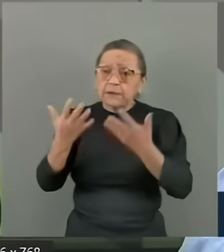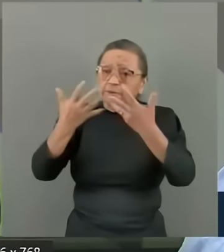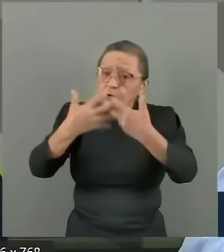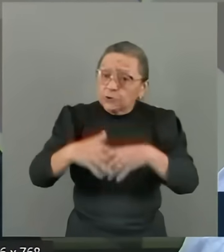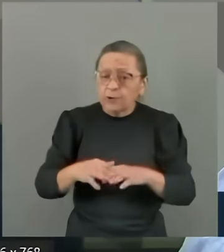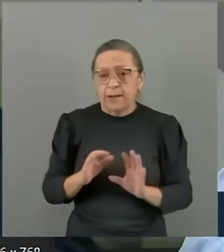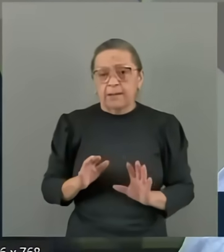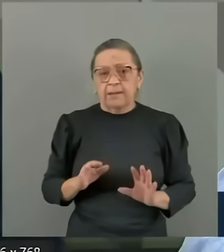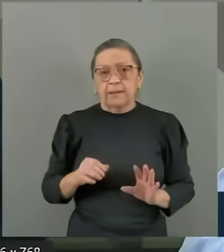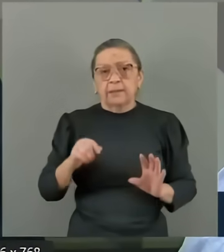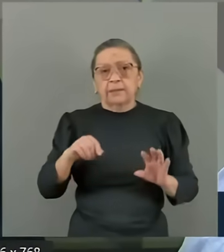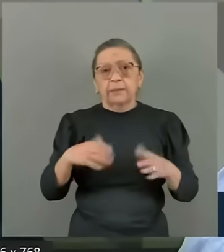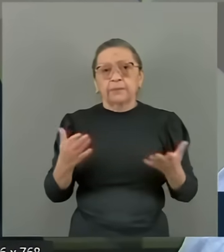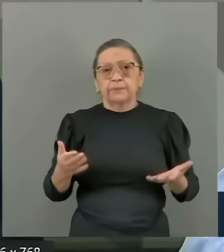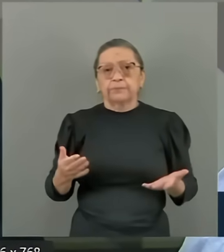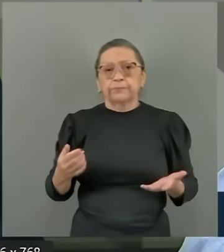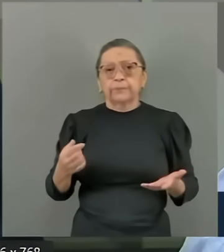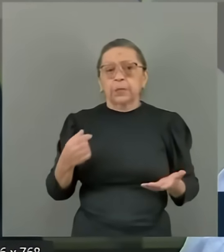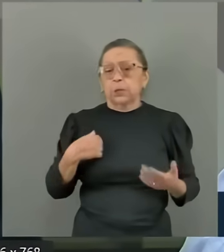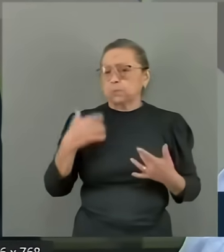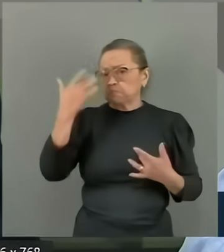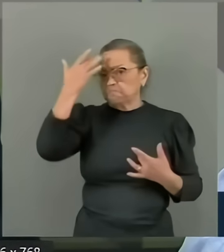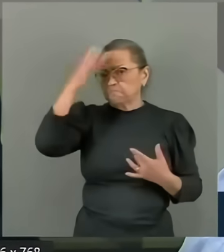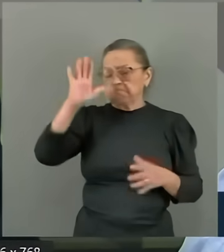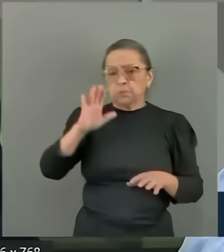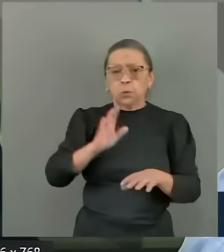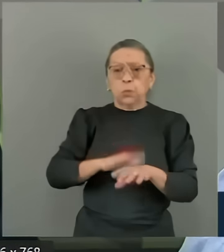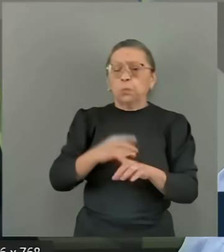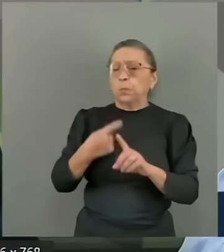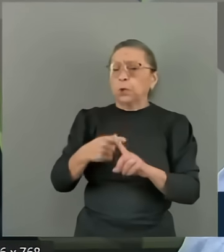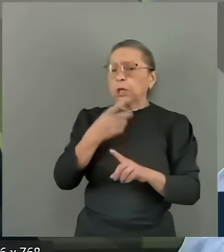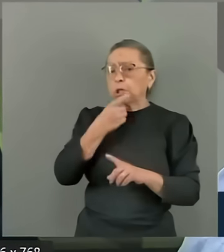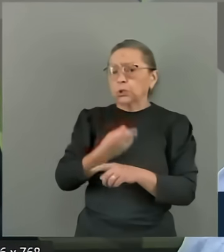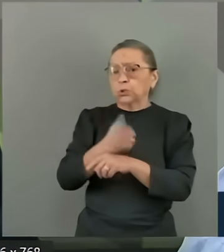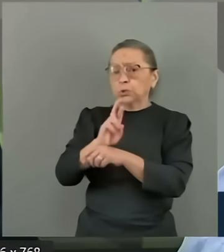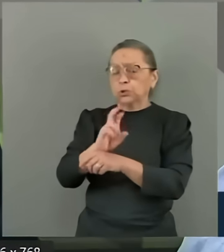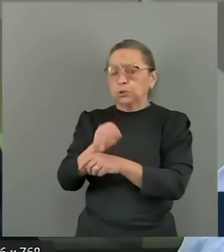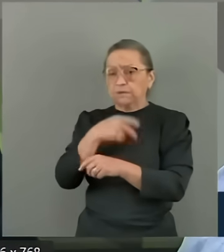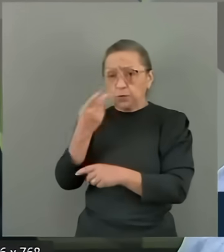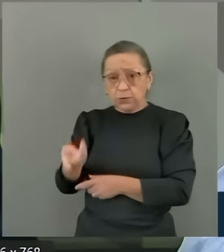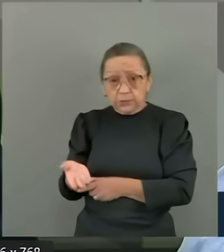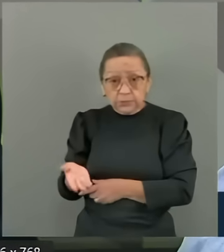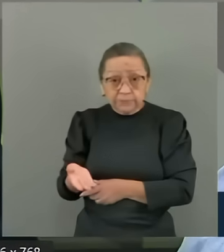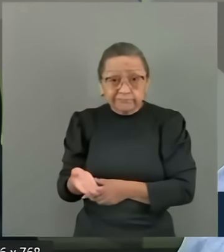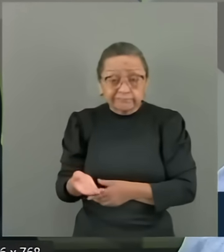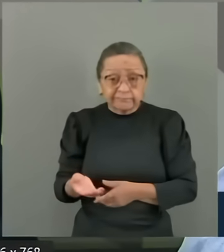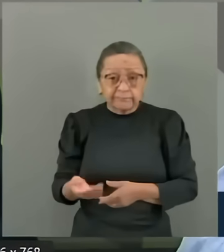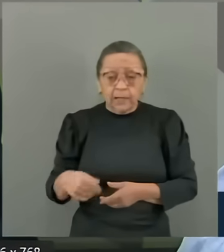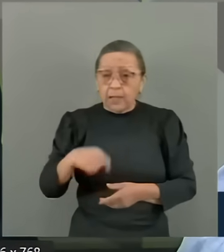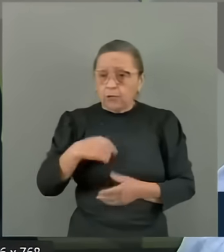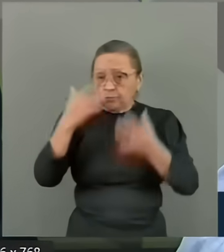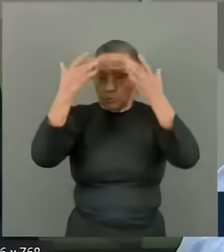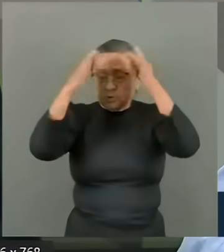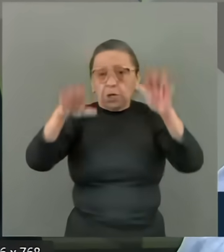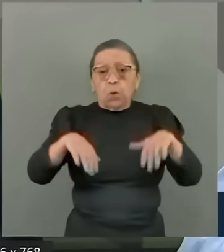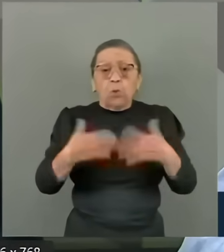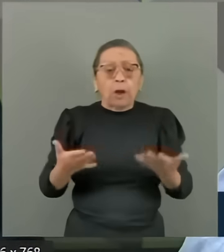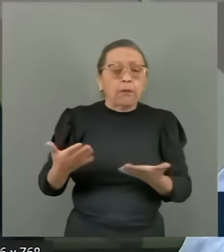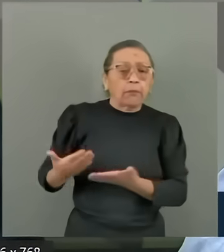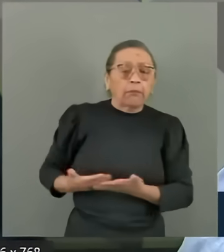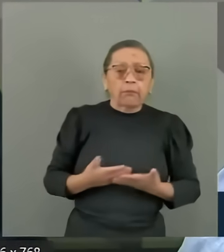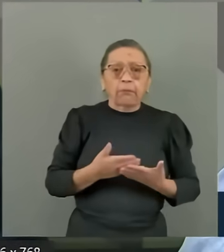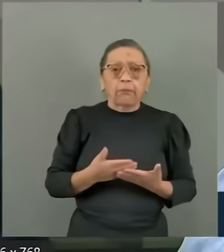Então, eu não sei que em circunstâncias o doutor Rodrigo disse isso, não sei qual que é a impressão que ele teve,